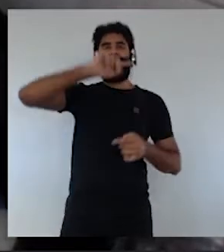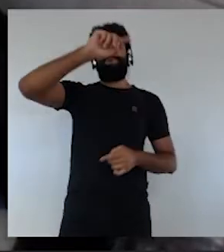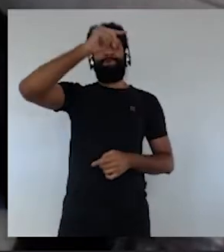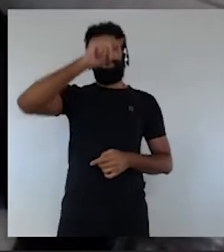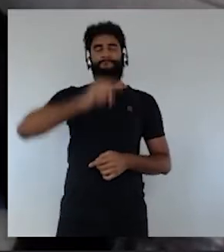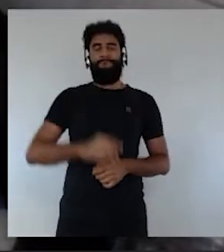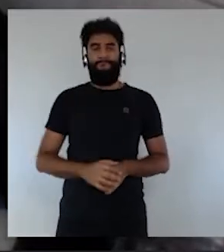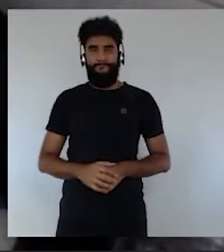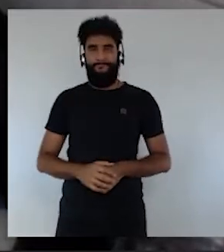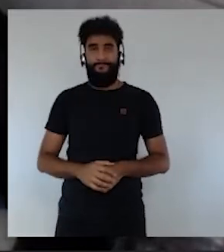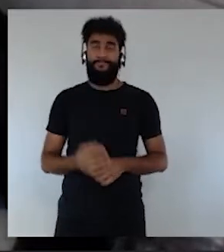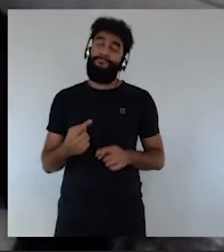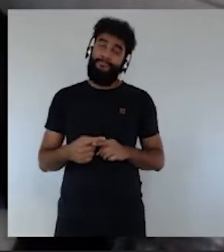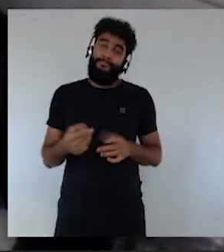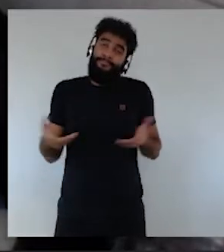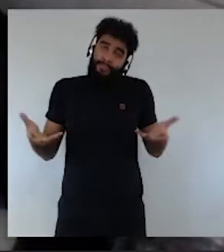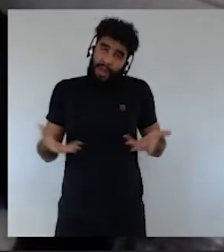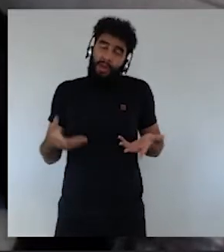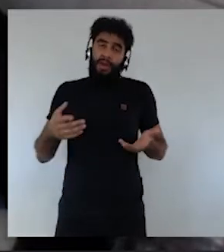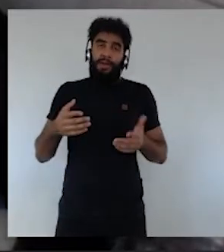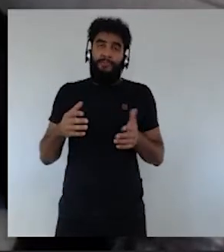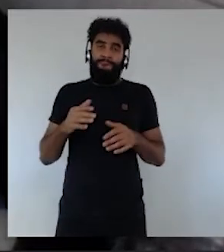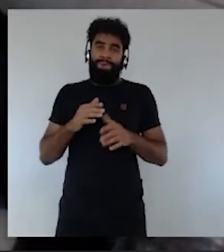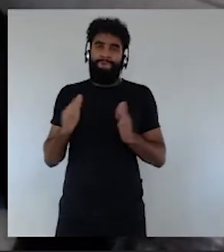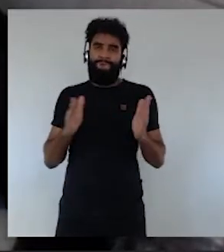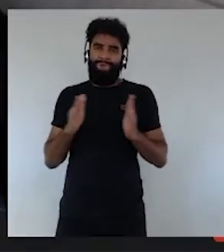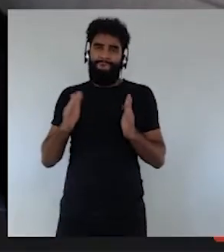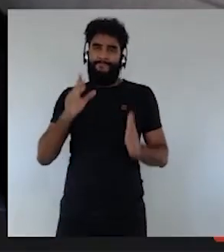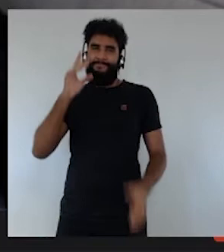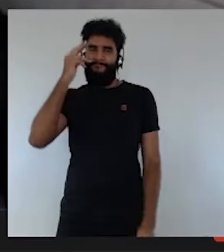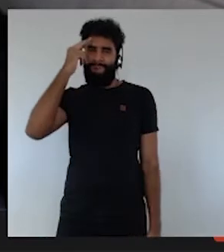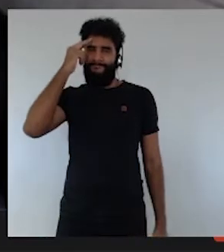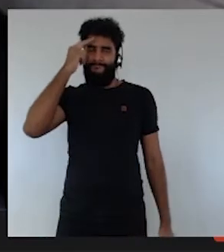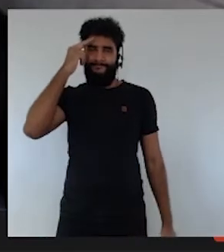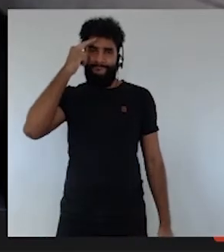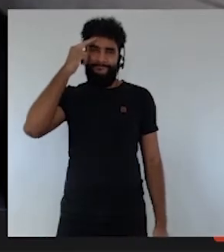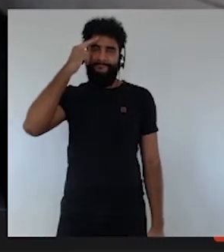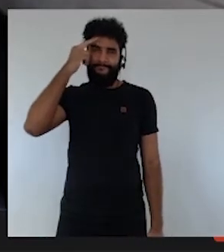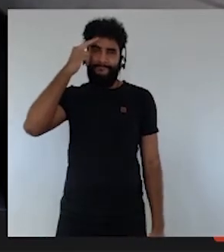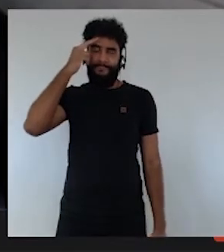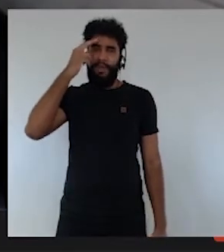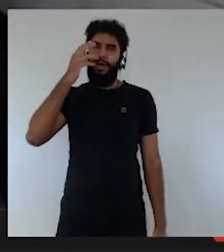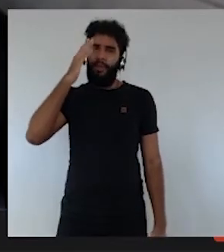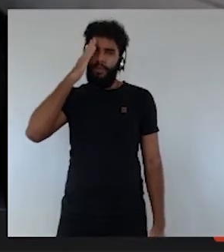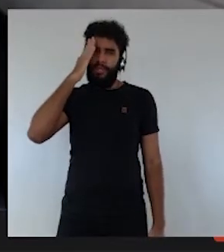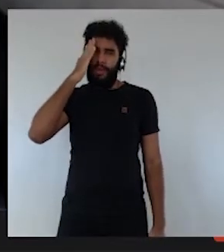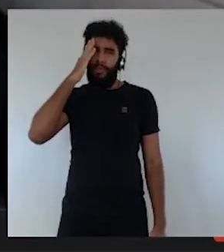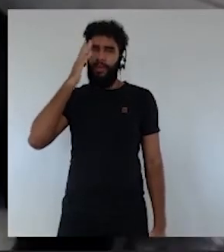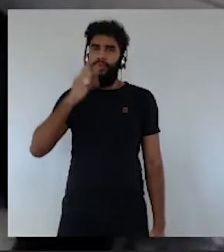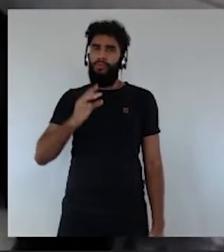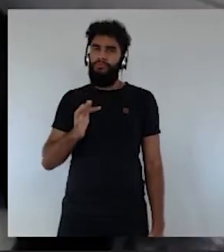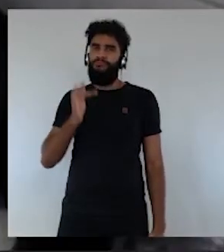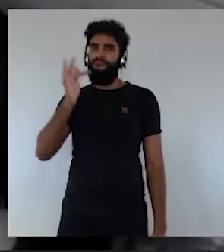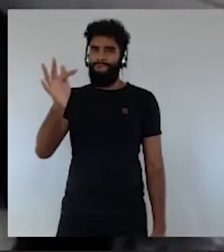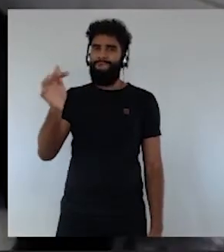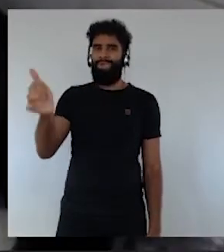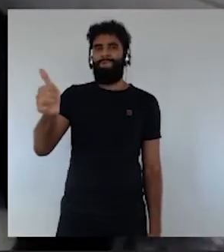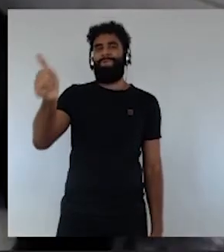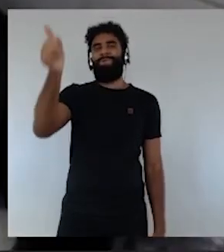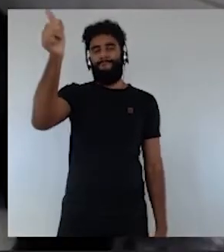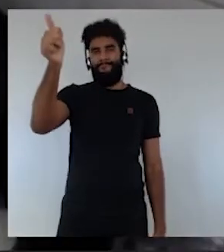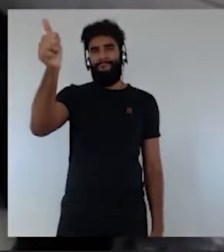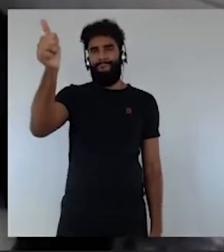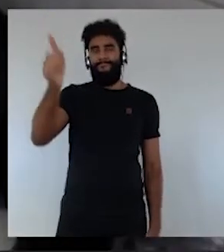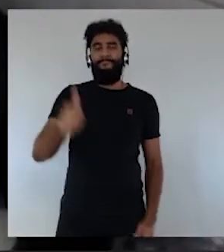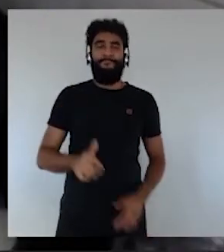porque passamos um momento de reflexão, de depuração, e que com certeza sairemos muito melhores do que